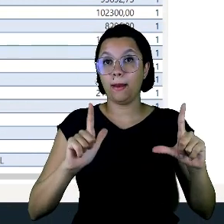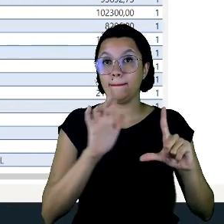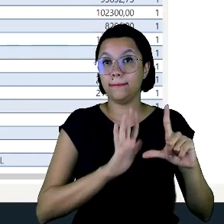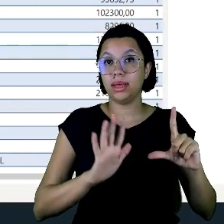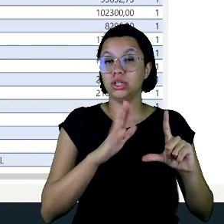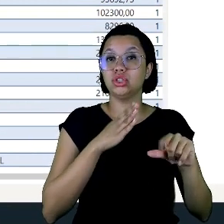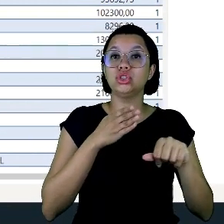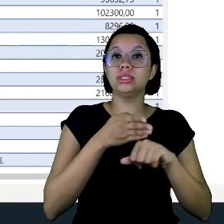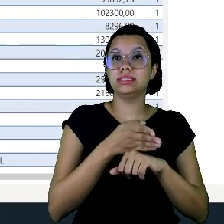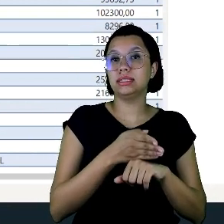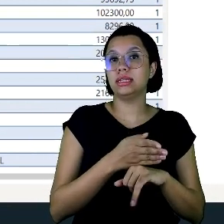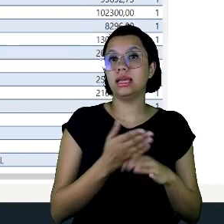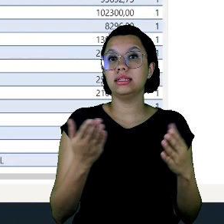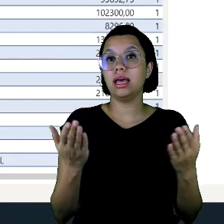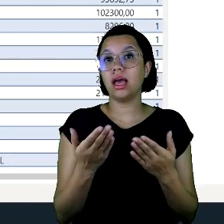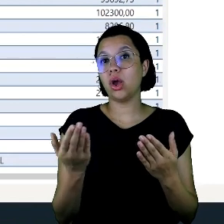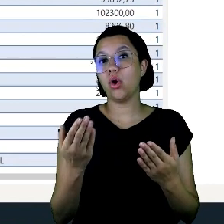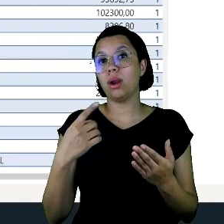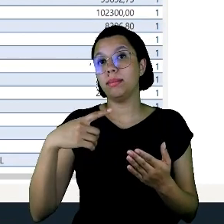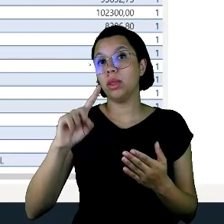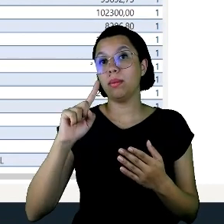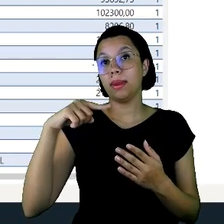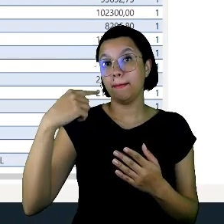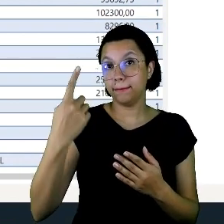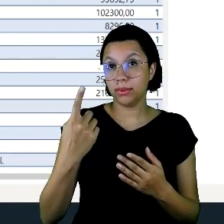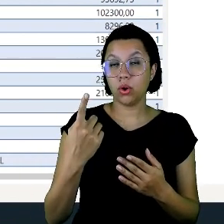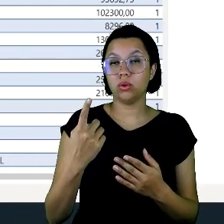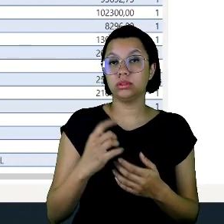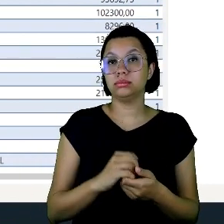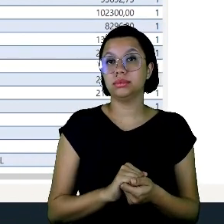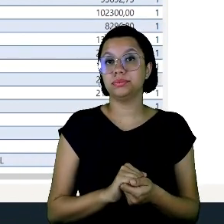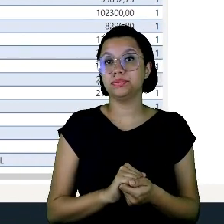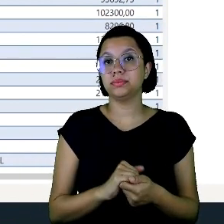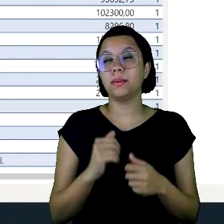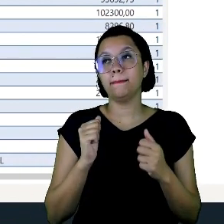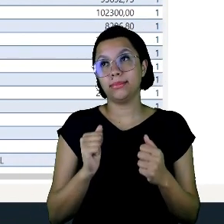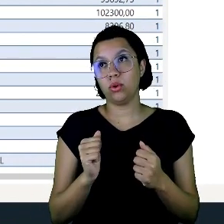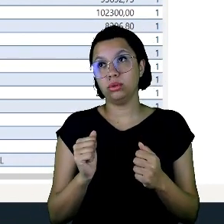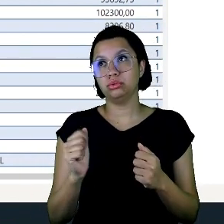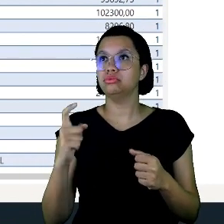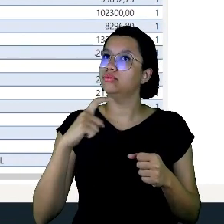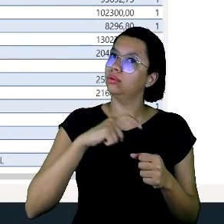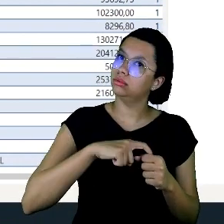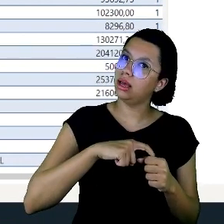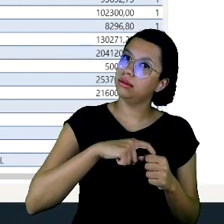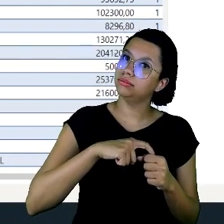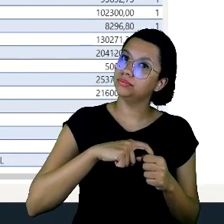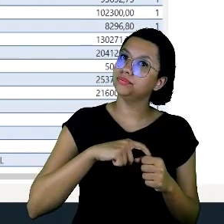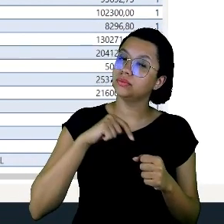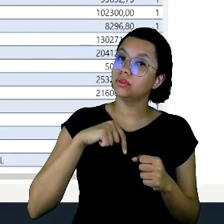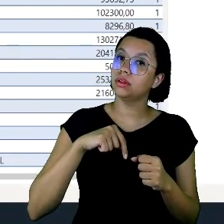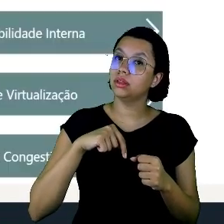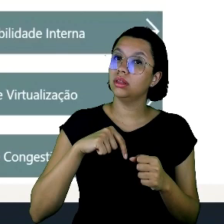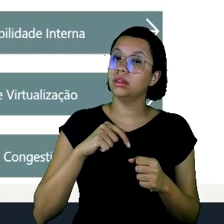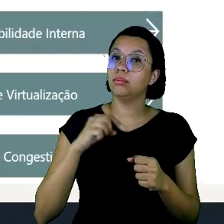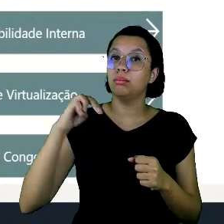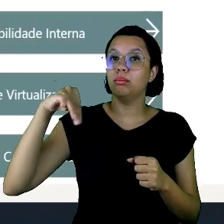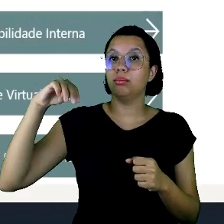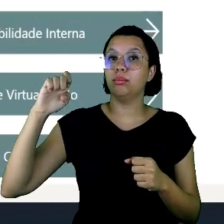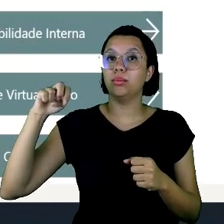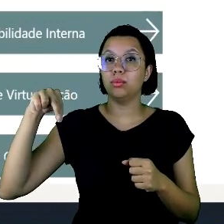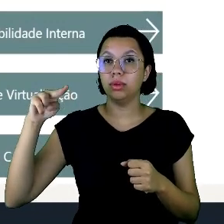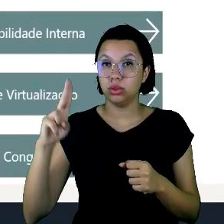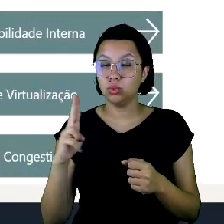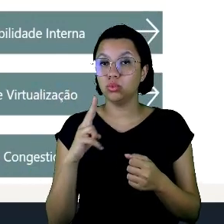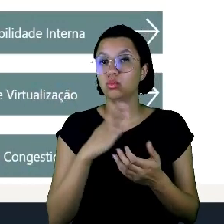a página de entradas. Agora, para eu ir para a próxima página, eu posso voltar aqui para o